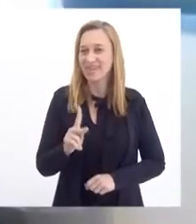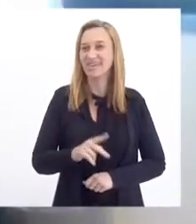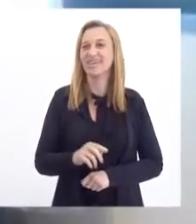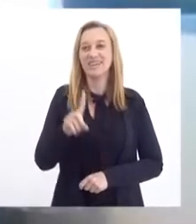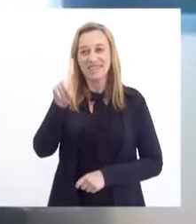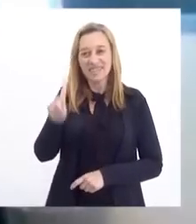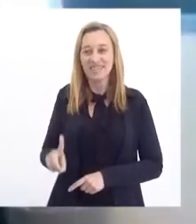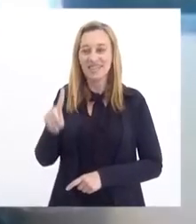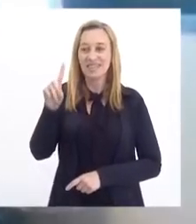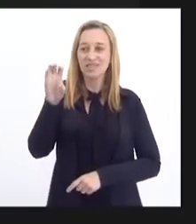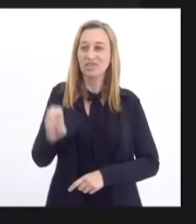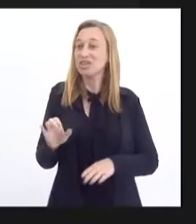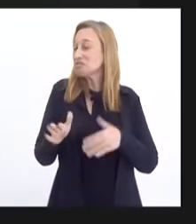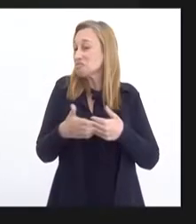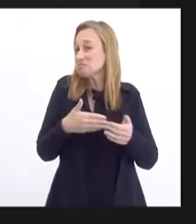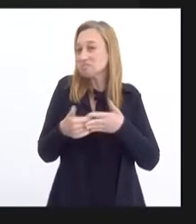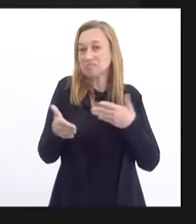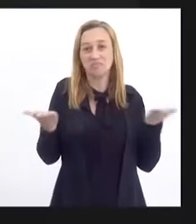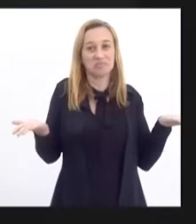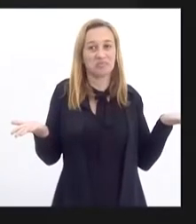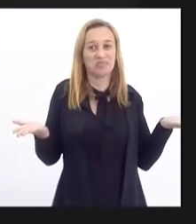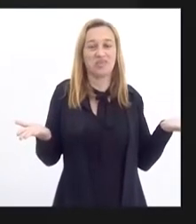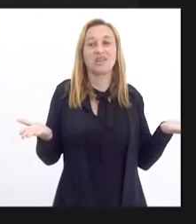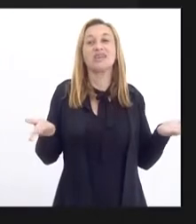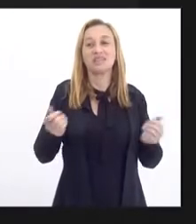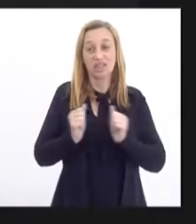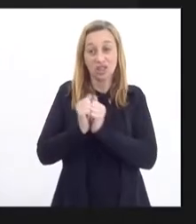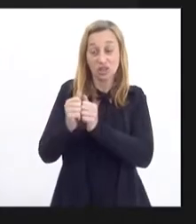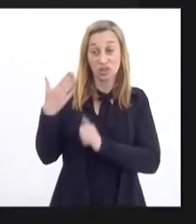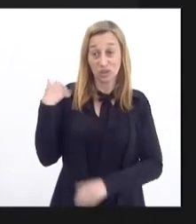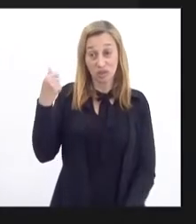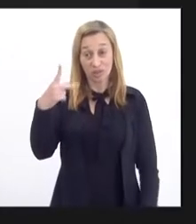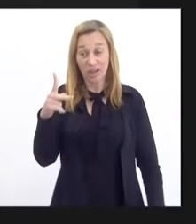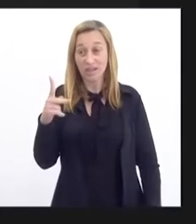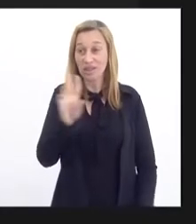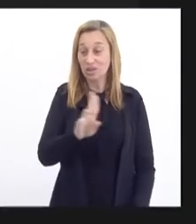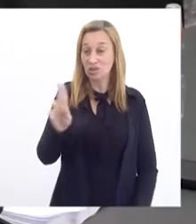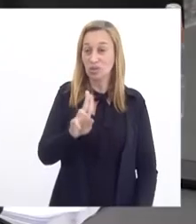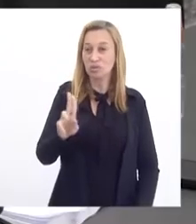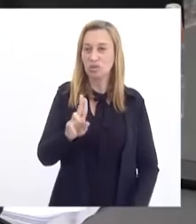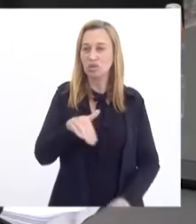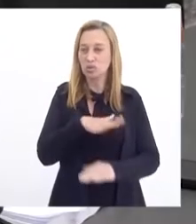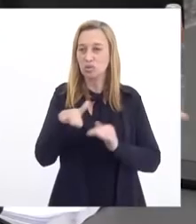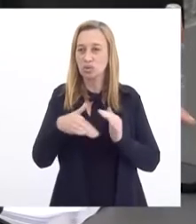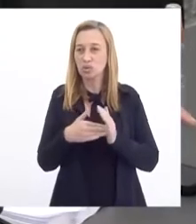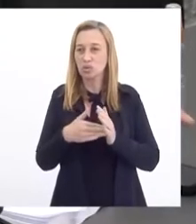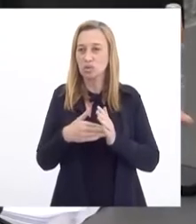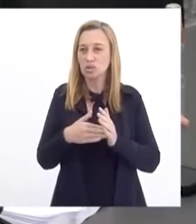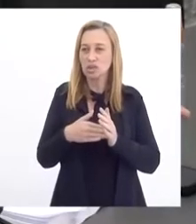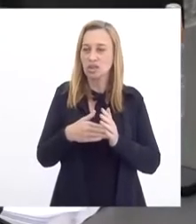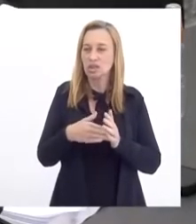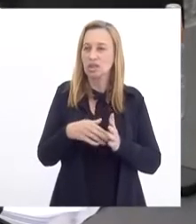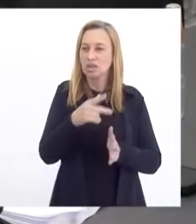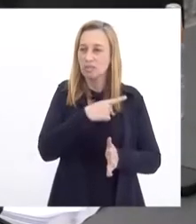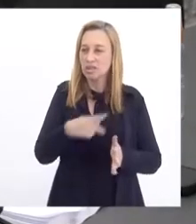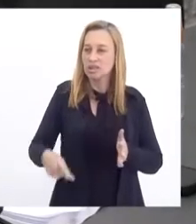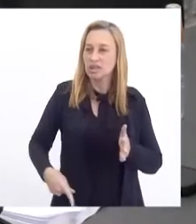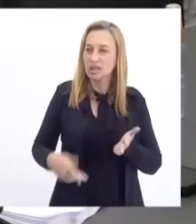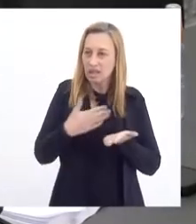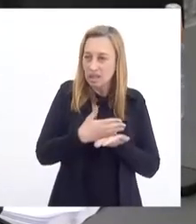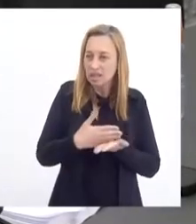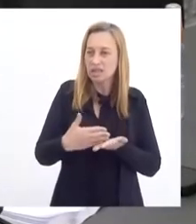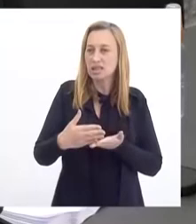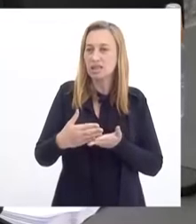direito ou esquerdo. Claro, presidente. Mas Vossa Excelência, em nome de todos aqui, presidirá a